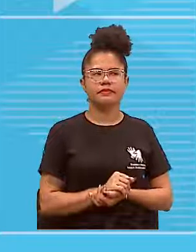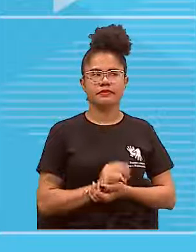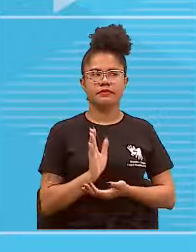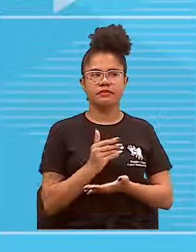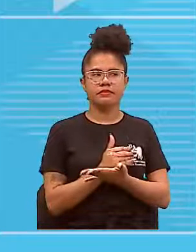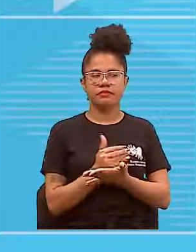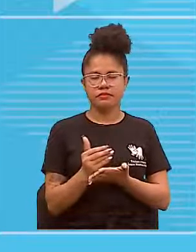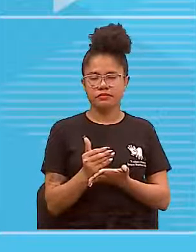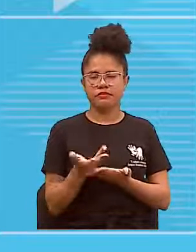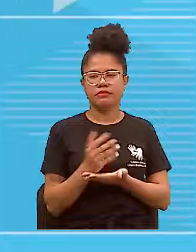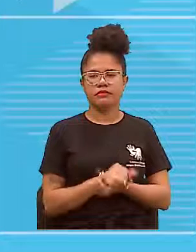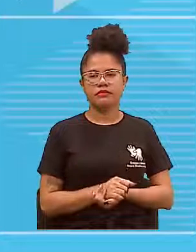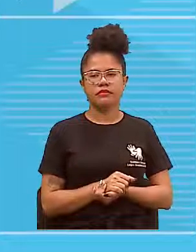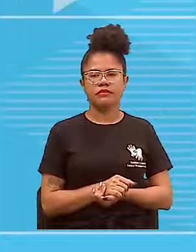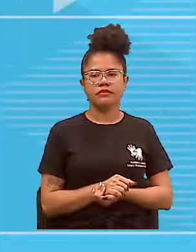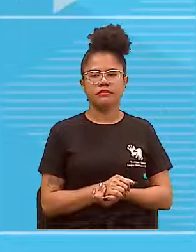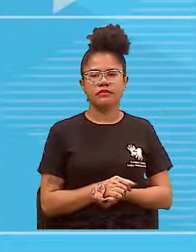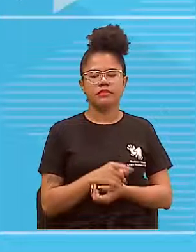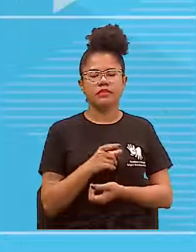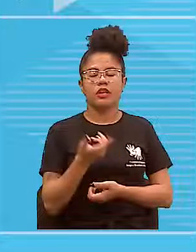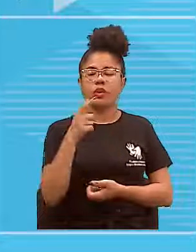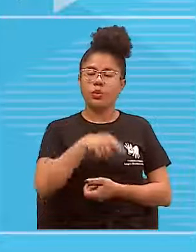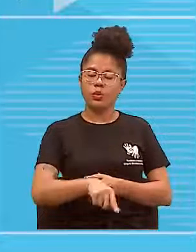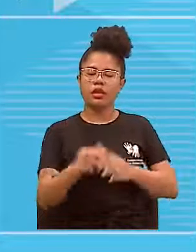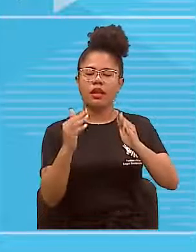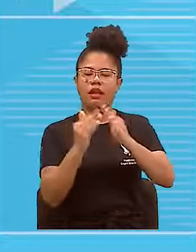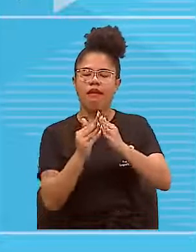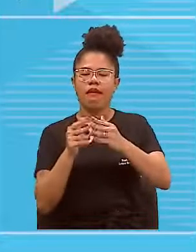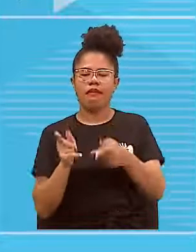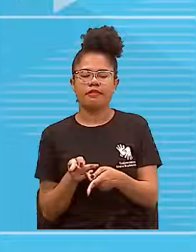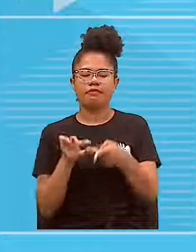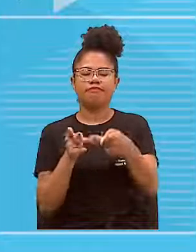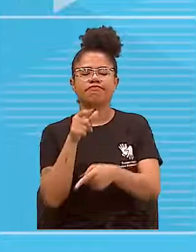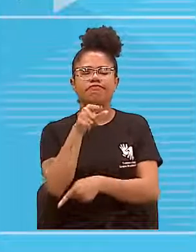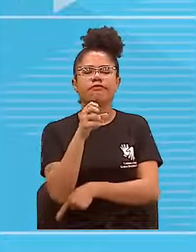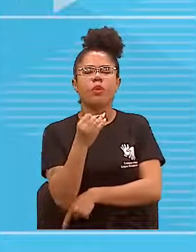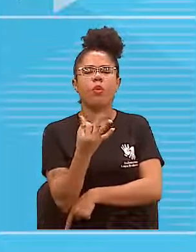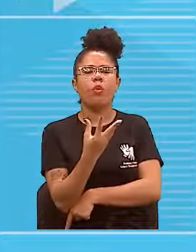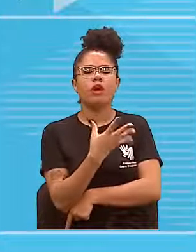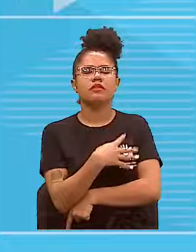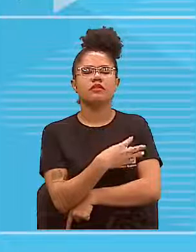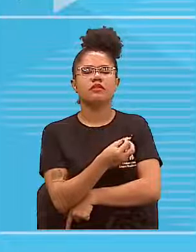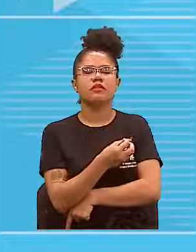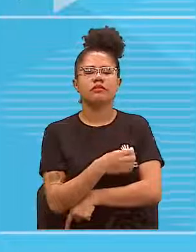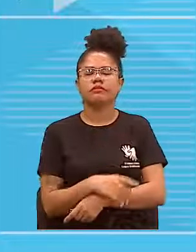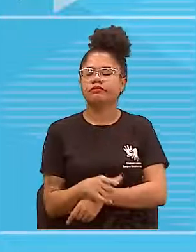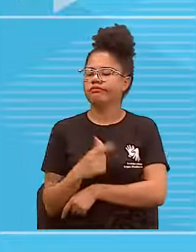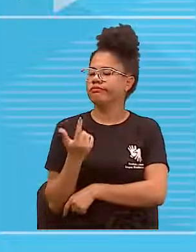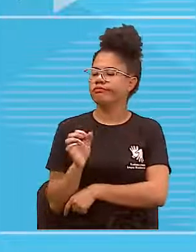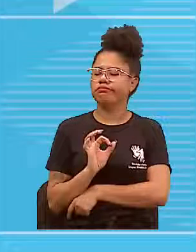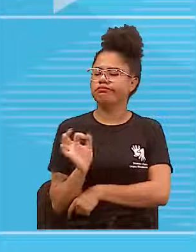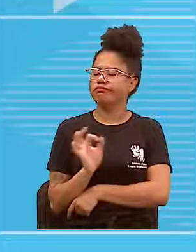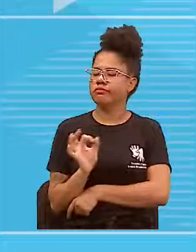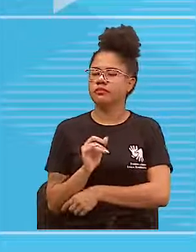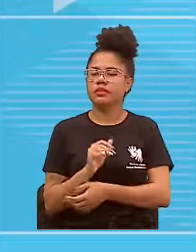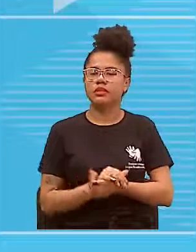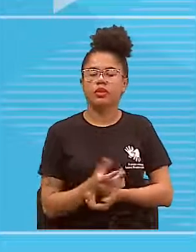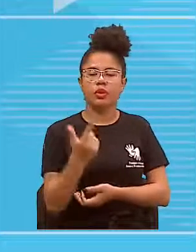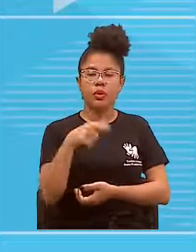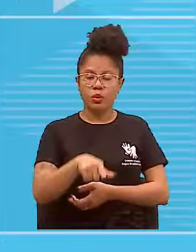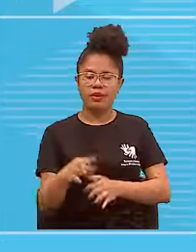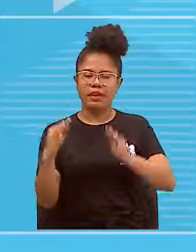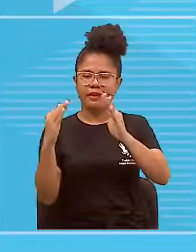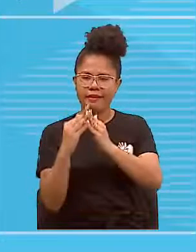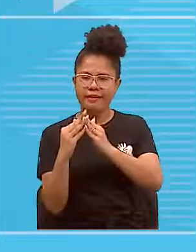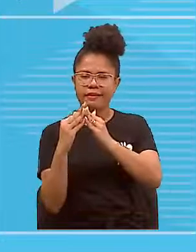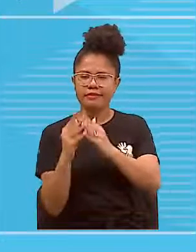Comecei. Quantos filhos você tem em outra casa? Ah, eu tenho 0 filhos. O outro. Quantos